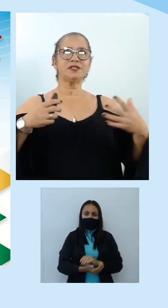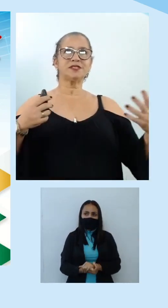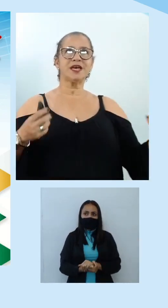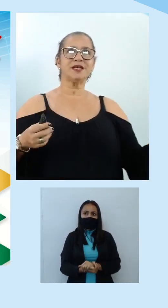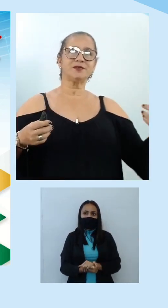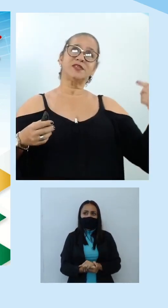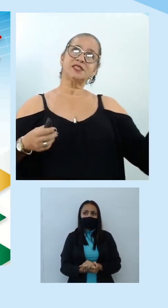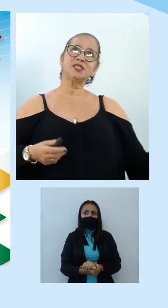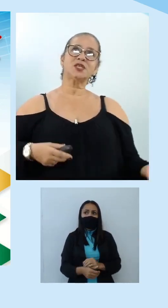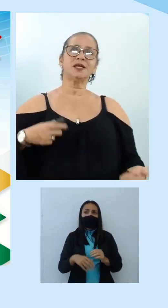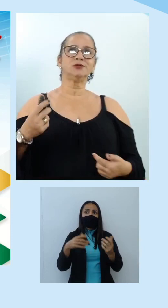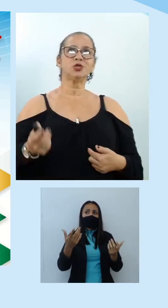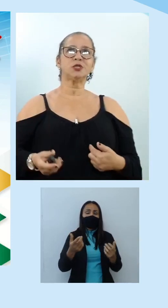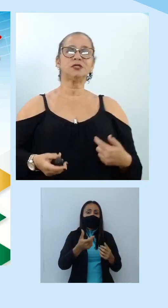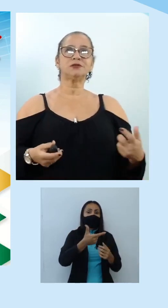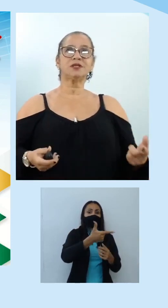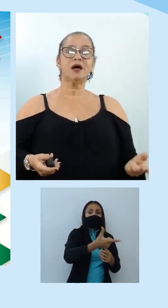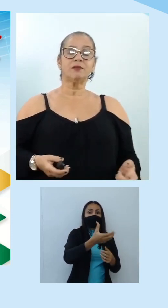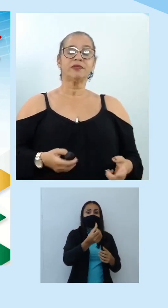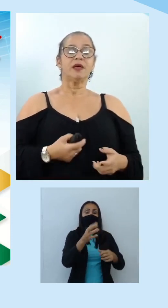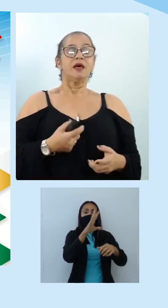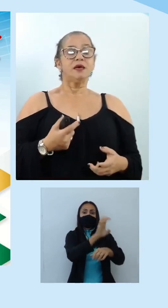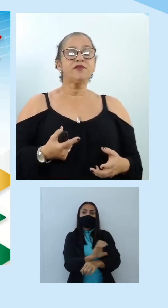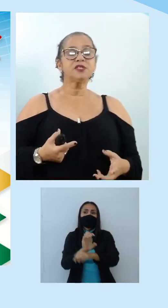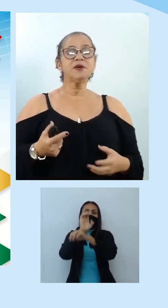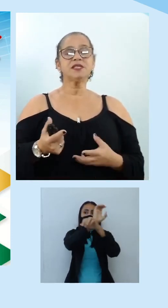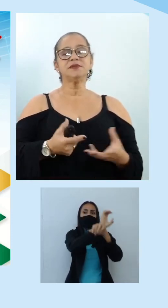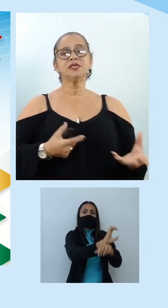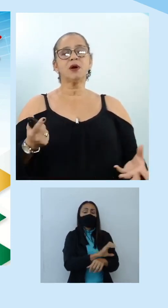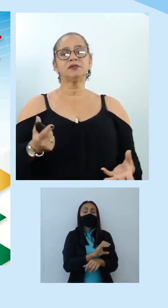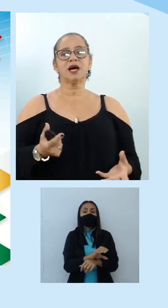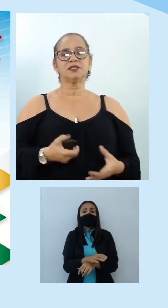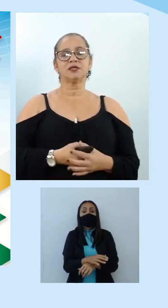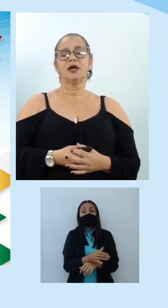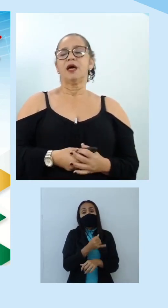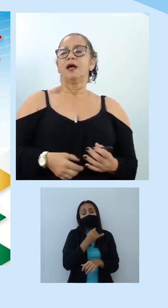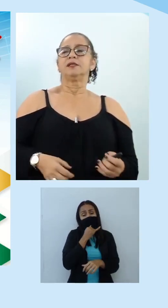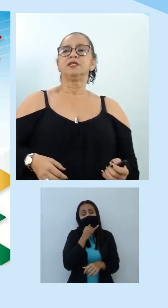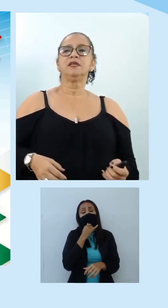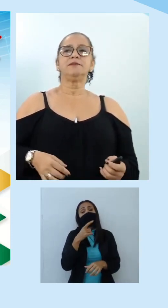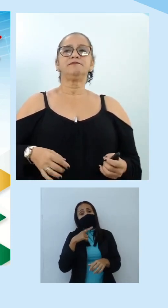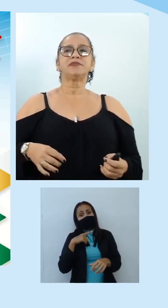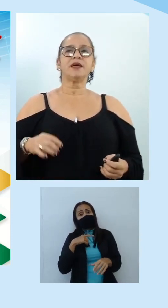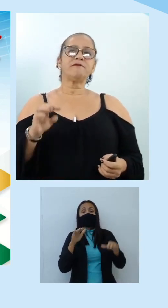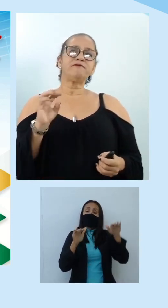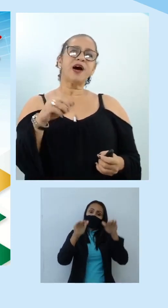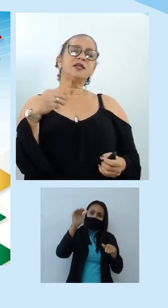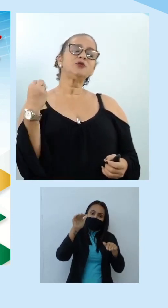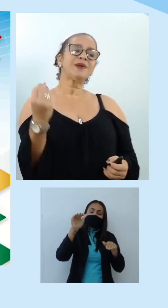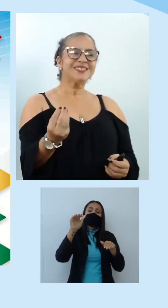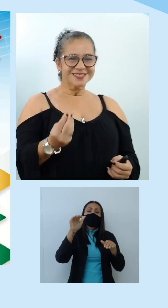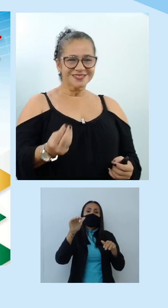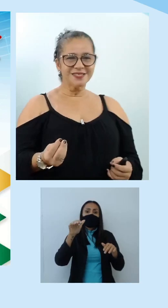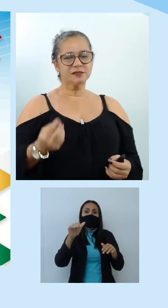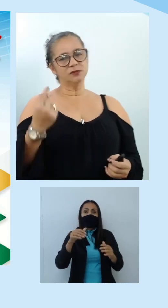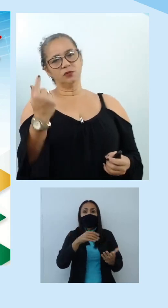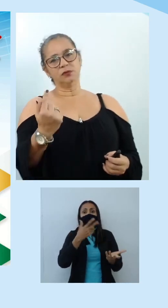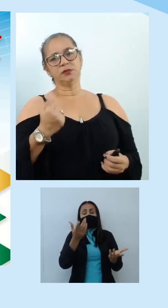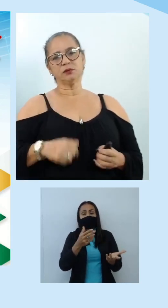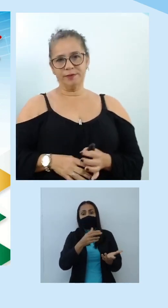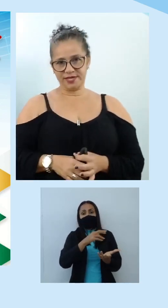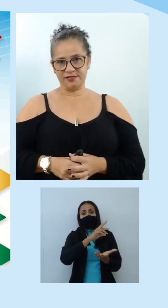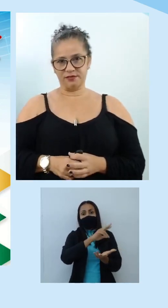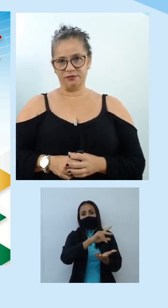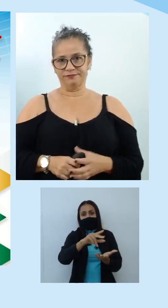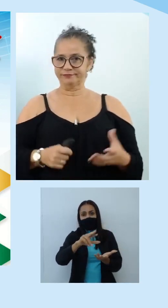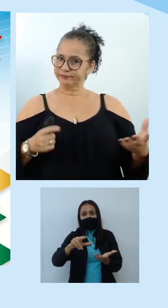com 27, 26 estados, distrito tal. Infelizmente tem desigualdade de ter vários Brasis no